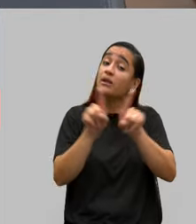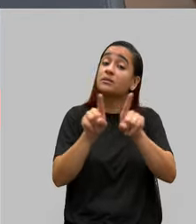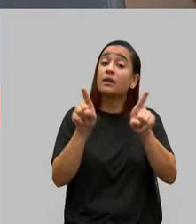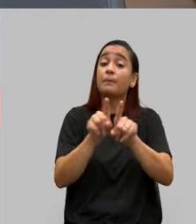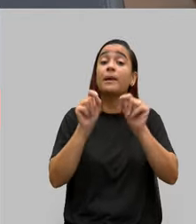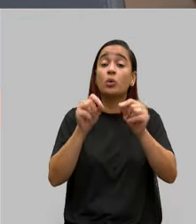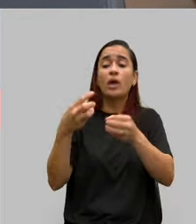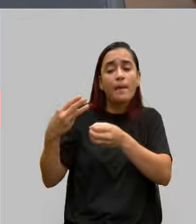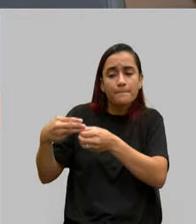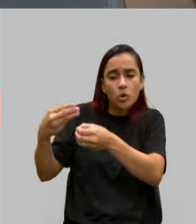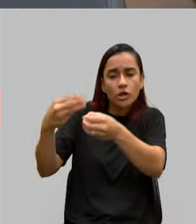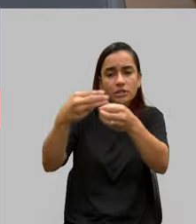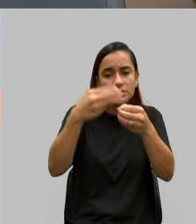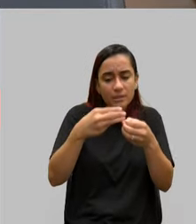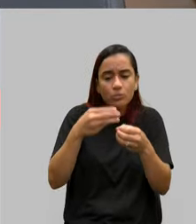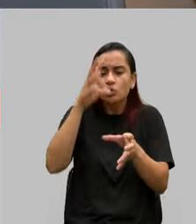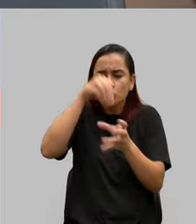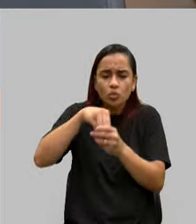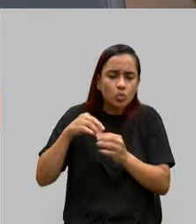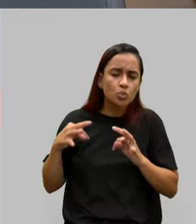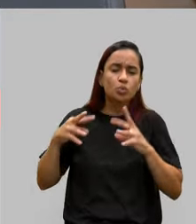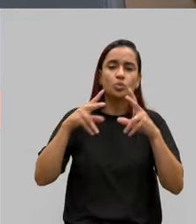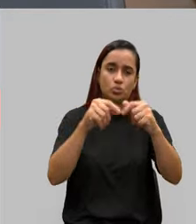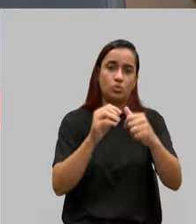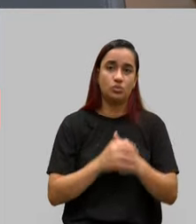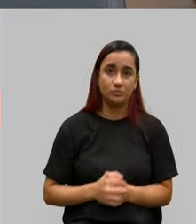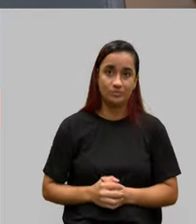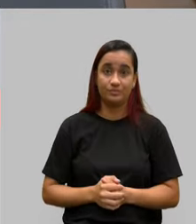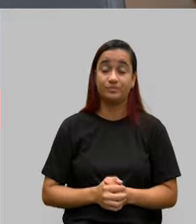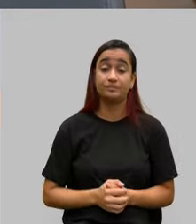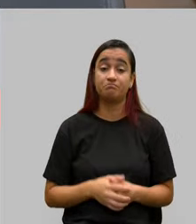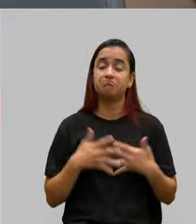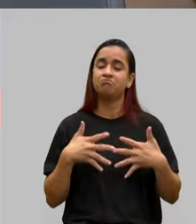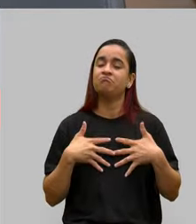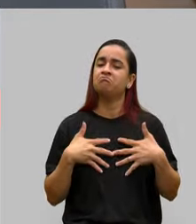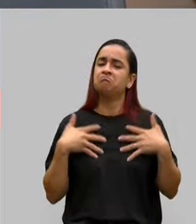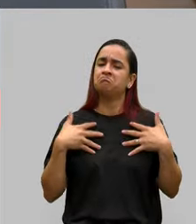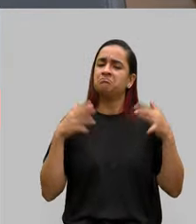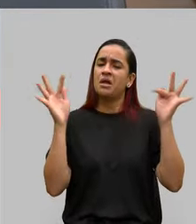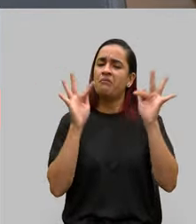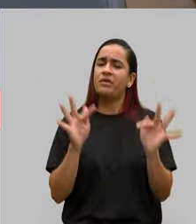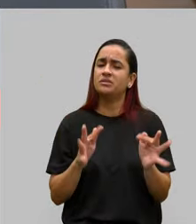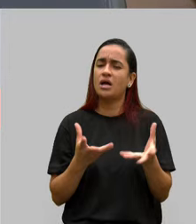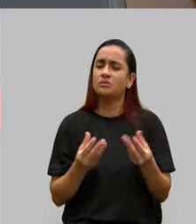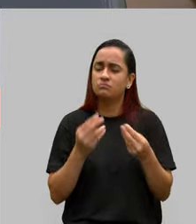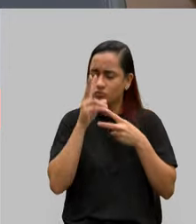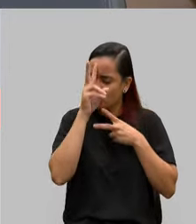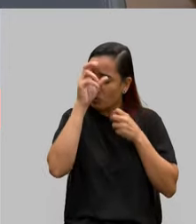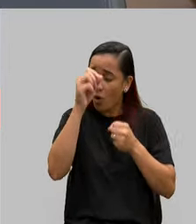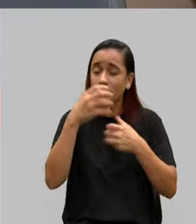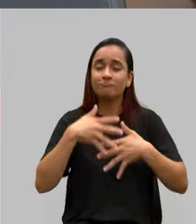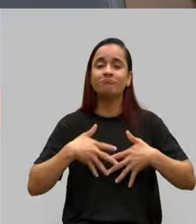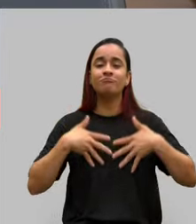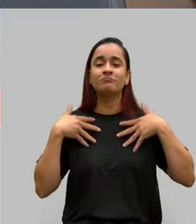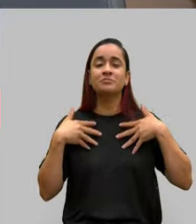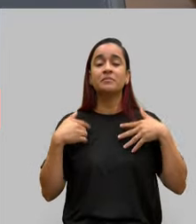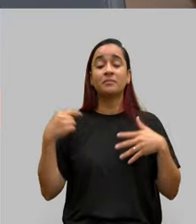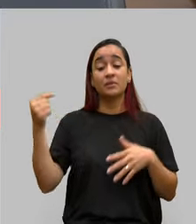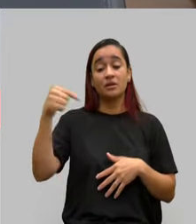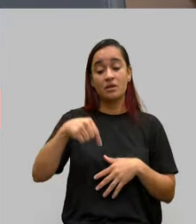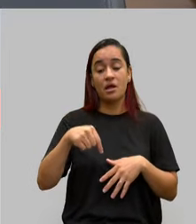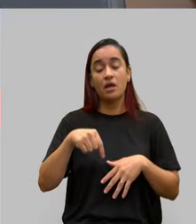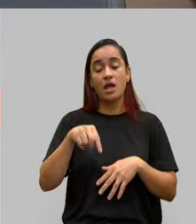do SUS e é uma felicidade enorme estar aqui nessa mesa representando o nosso